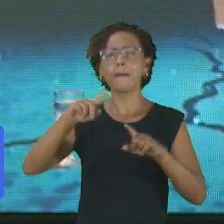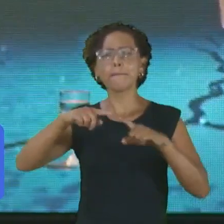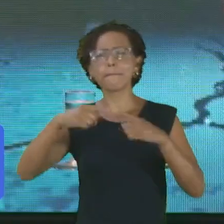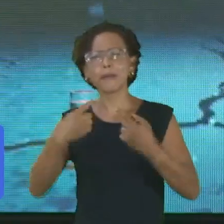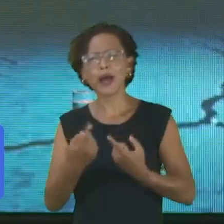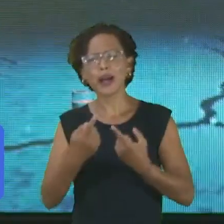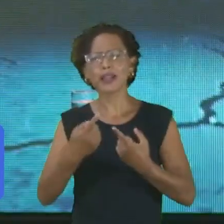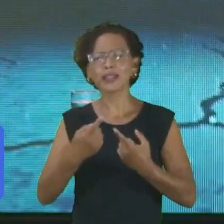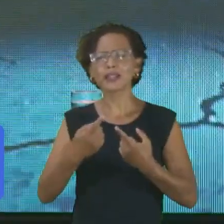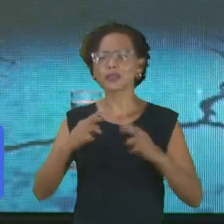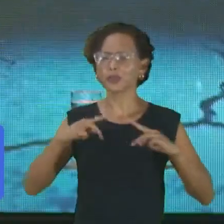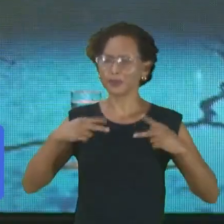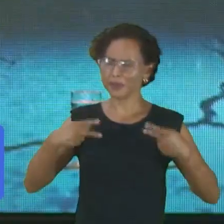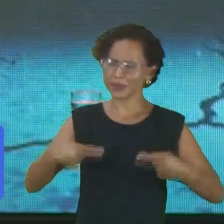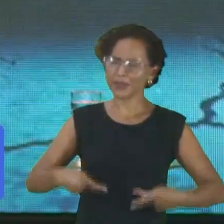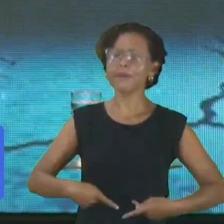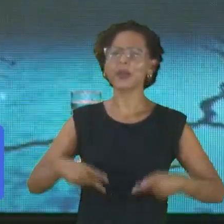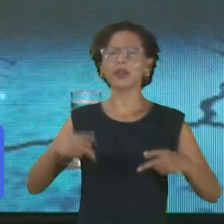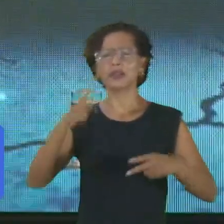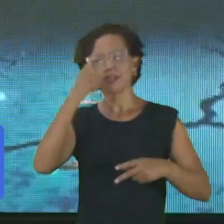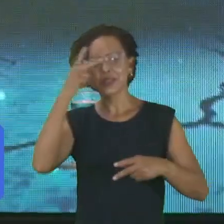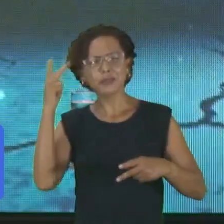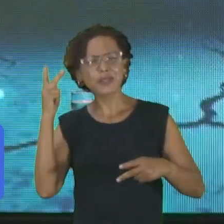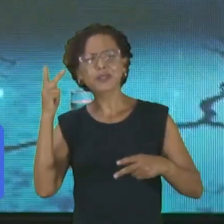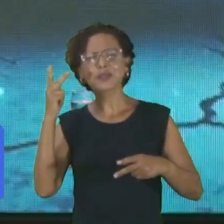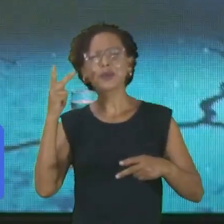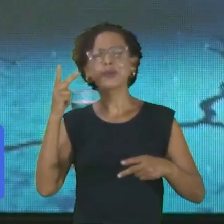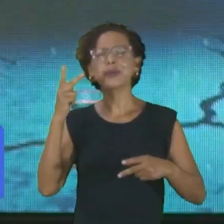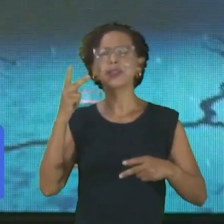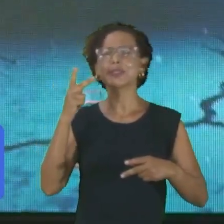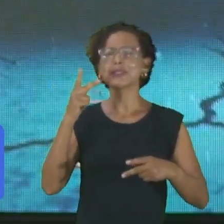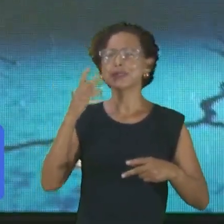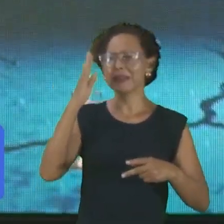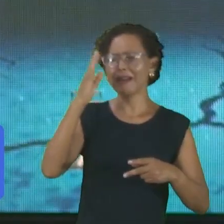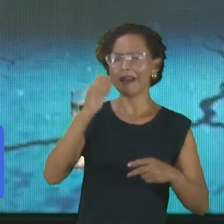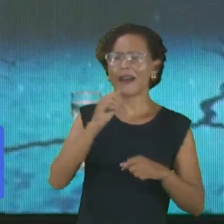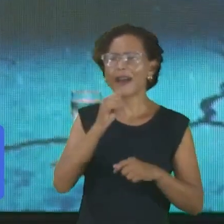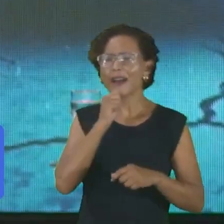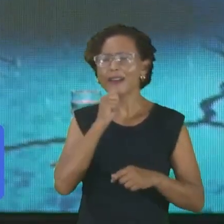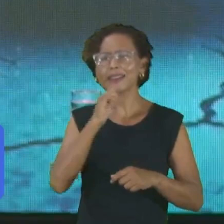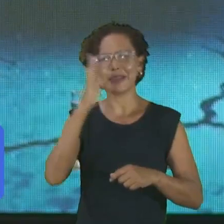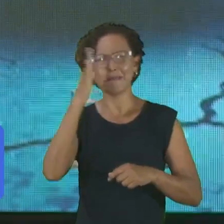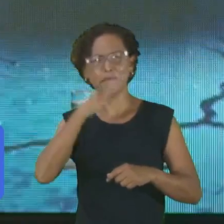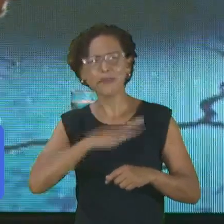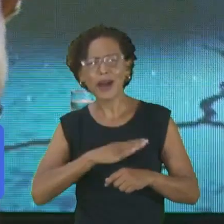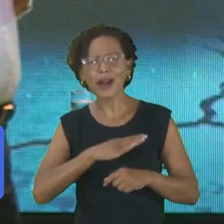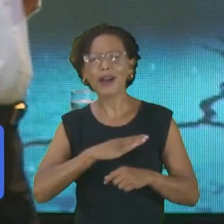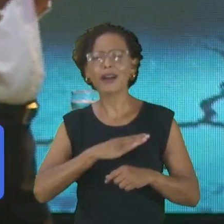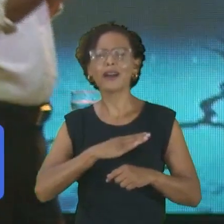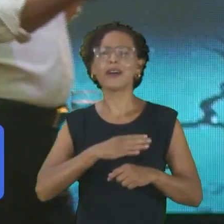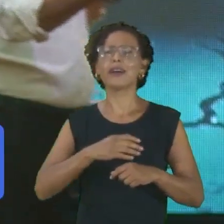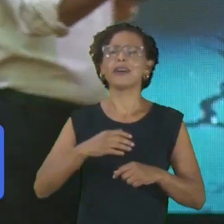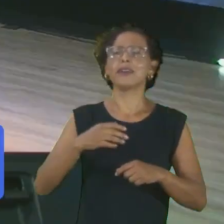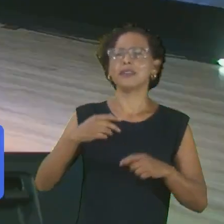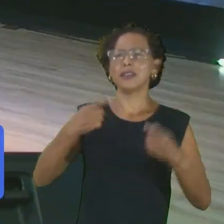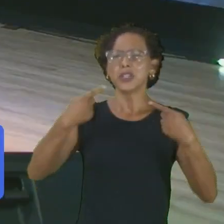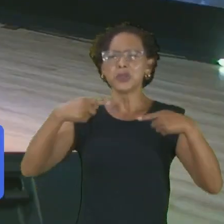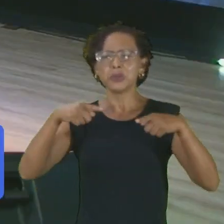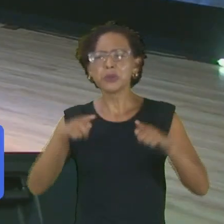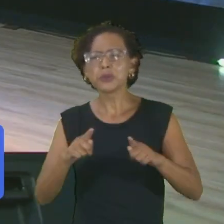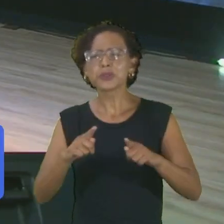são sanguinárias, são violentas, são injustas. As pessoas ainda lutam, por exemplo, por causa de